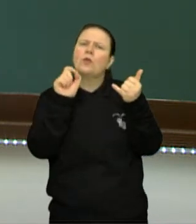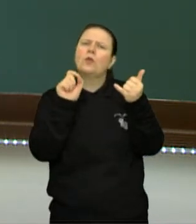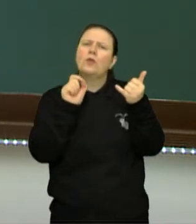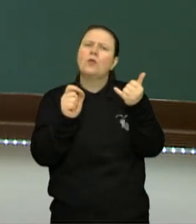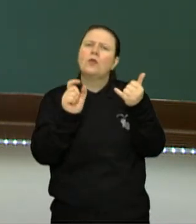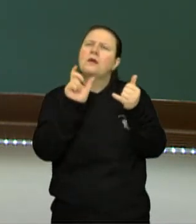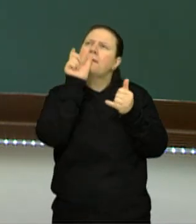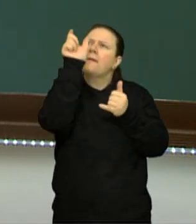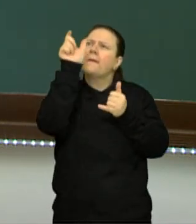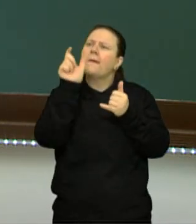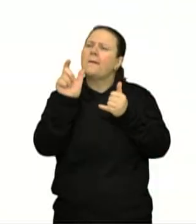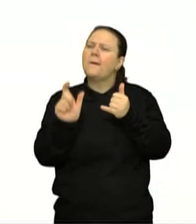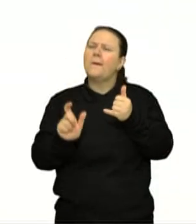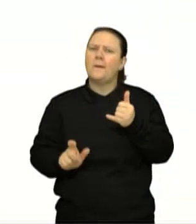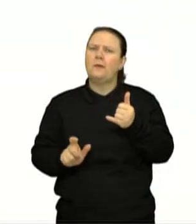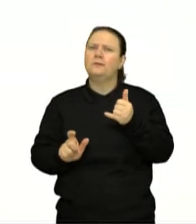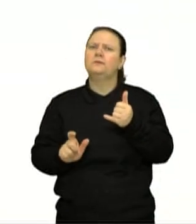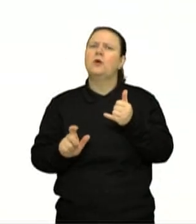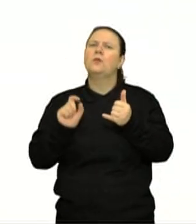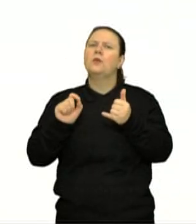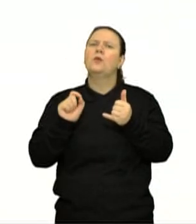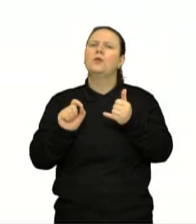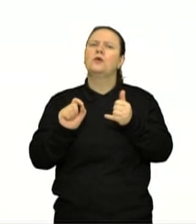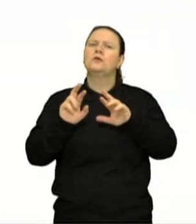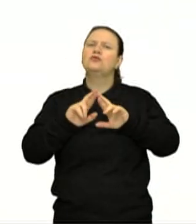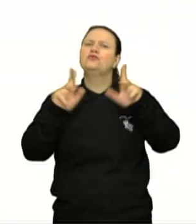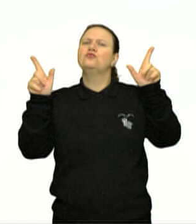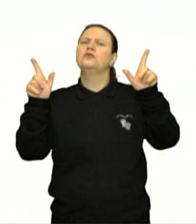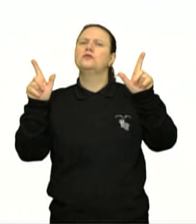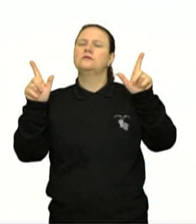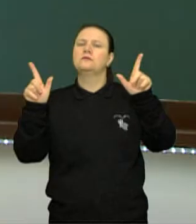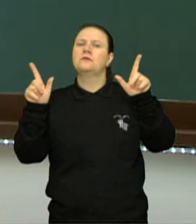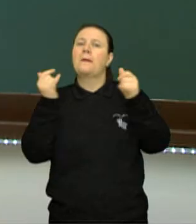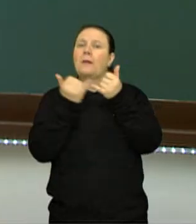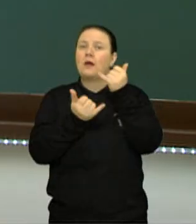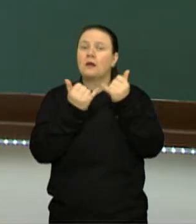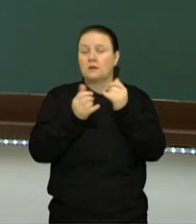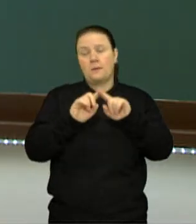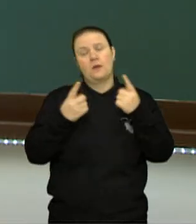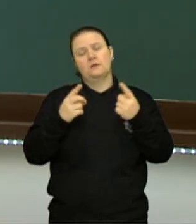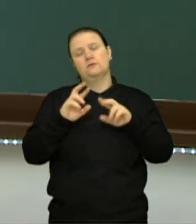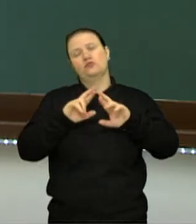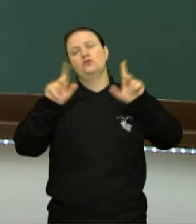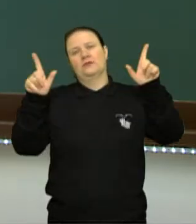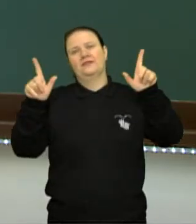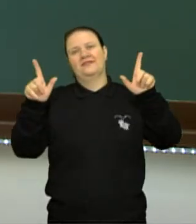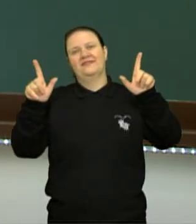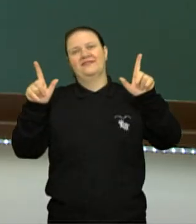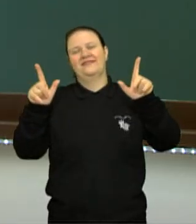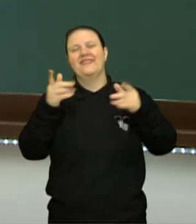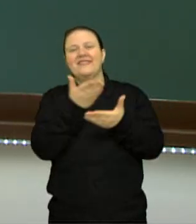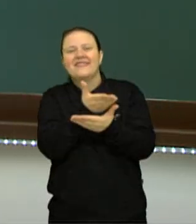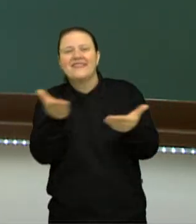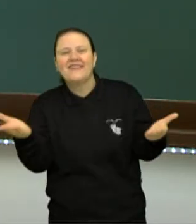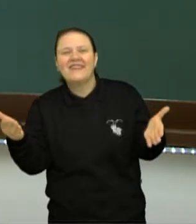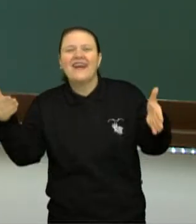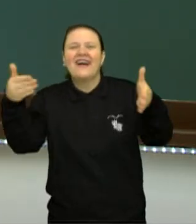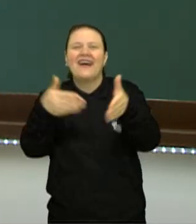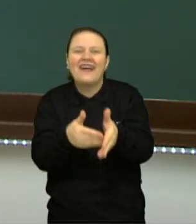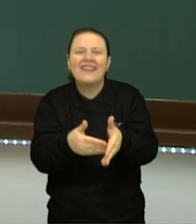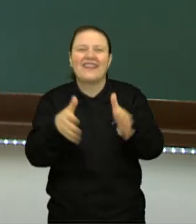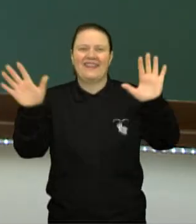das palavras heterossemânticas e ampliação do vocabulário. Chicos e chicas, hasta a próxima classe.